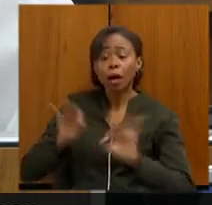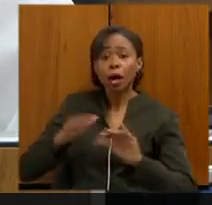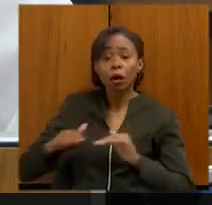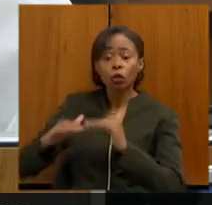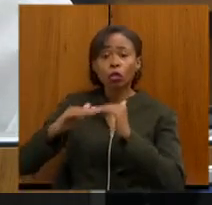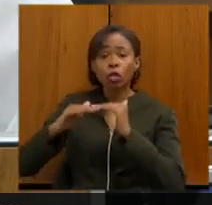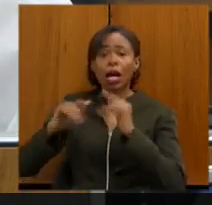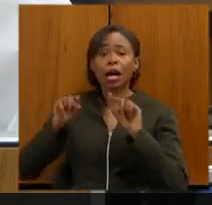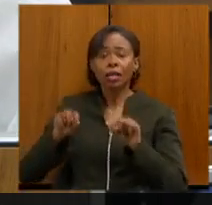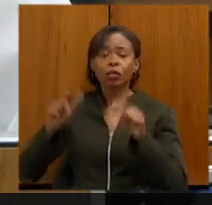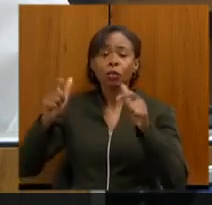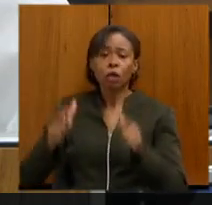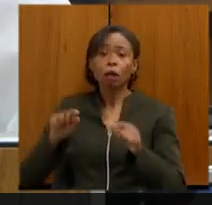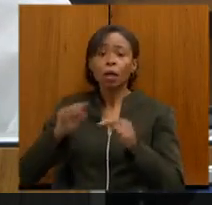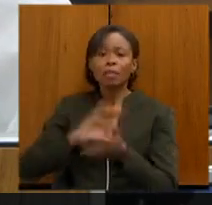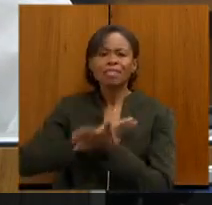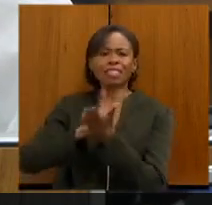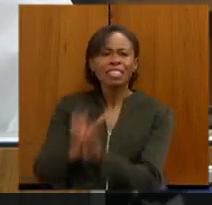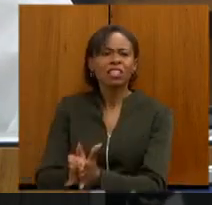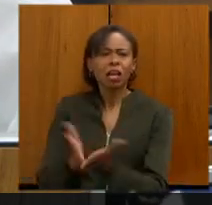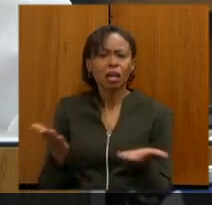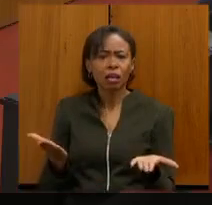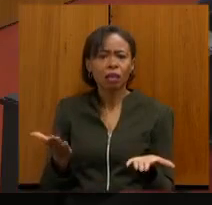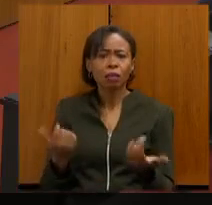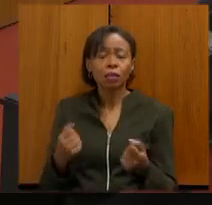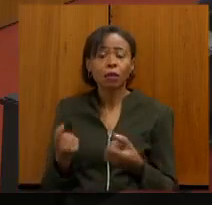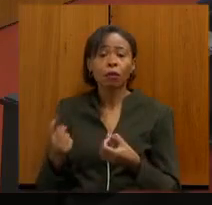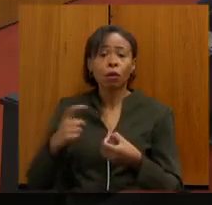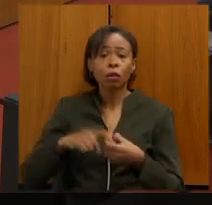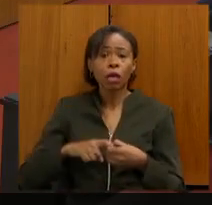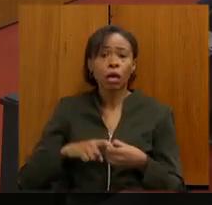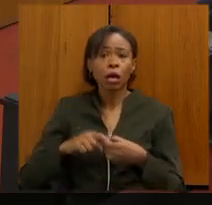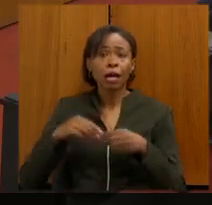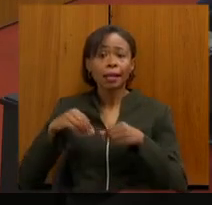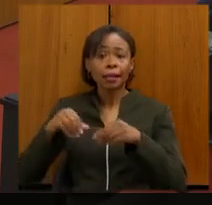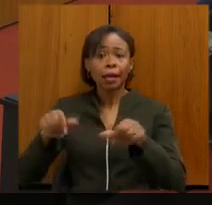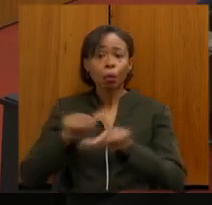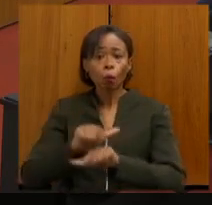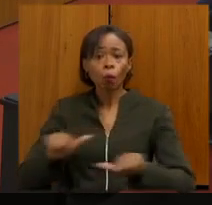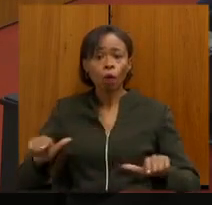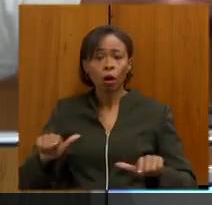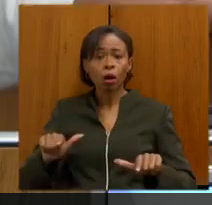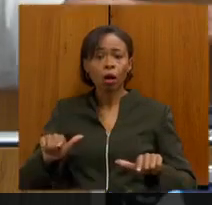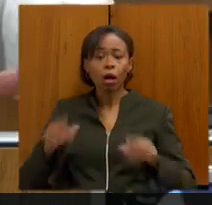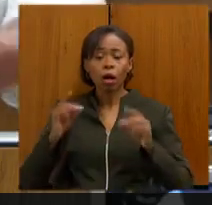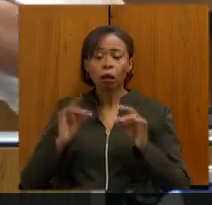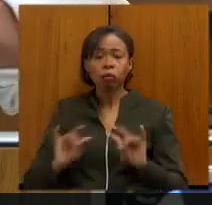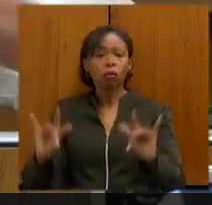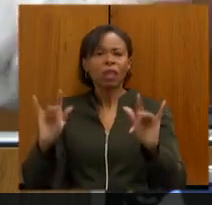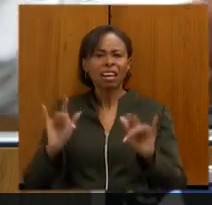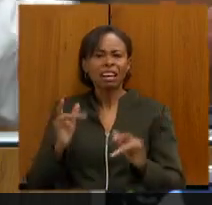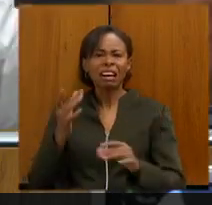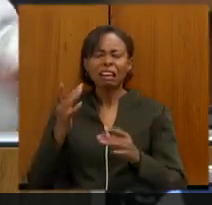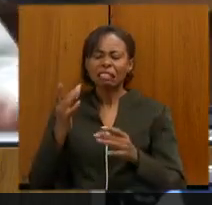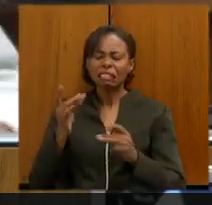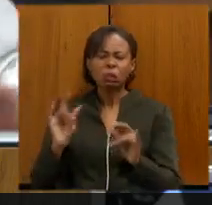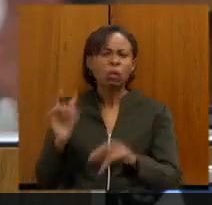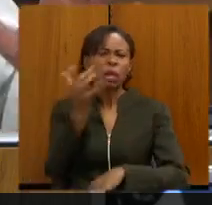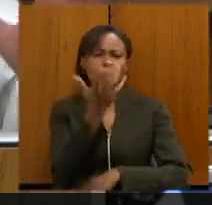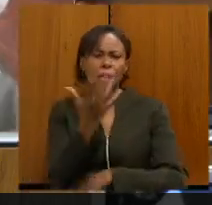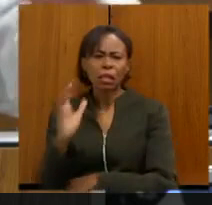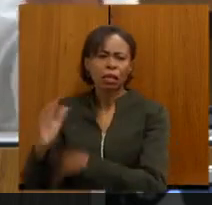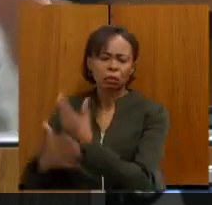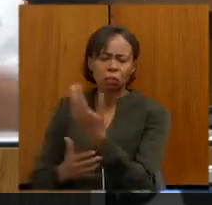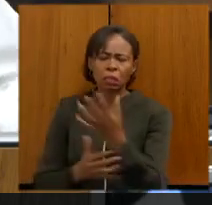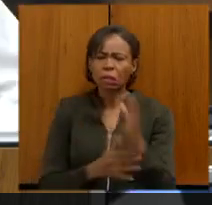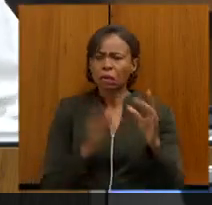ele foi destruído tem que voltar à terra nua All ads tem que ir a pó tem que acabar com as plantações daqui a pouco tudo que